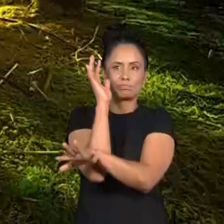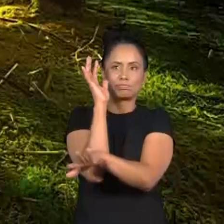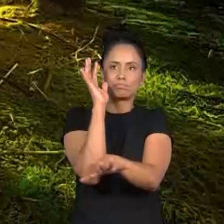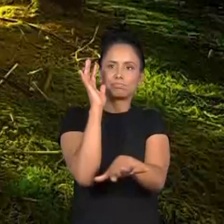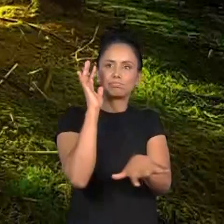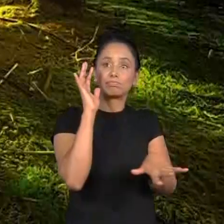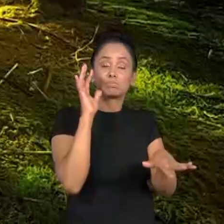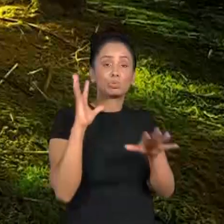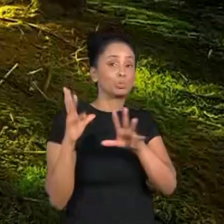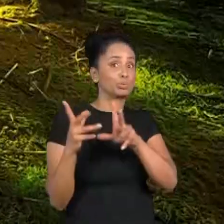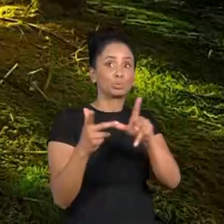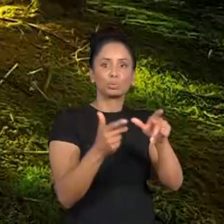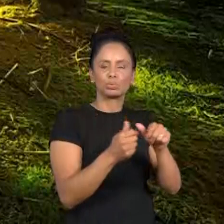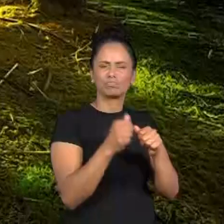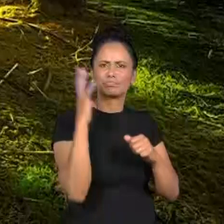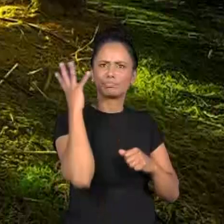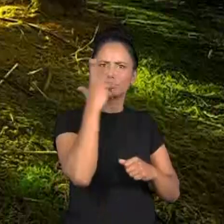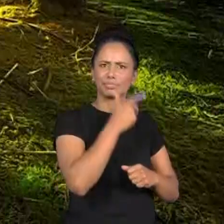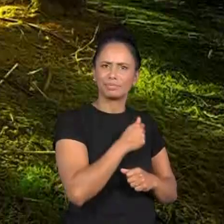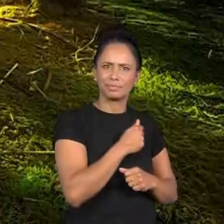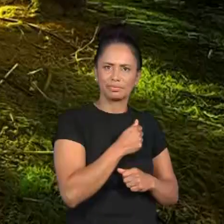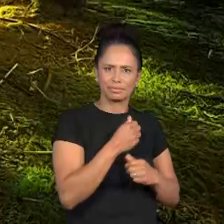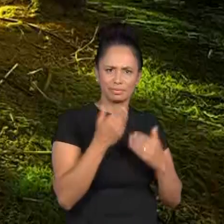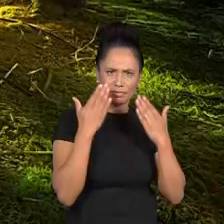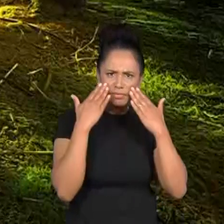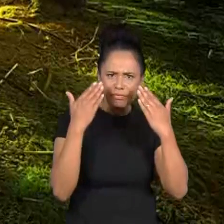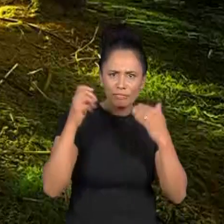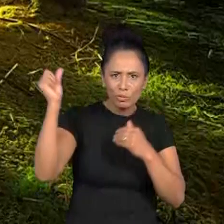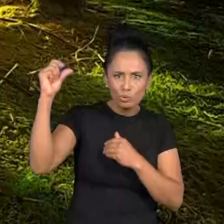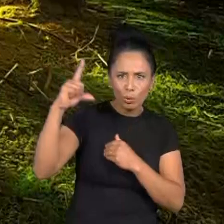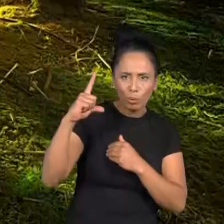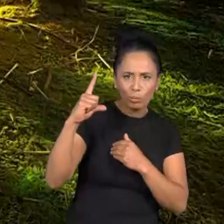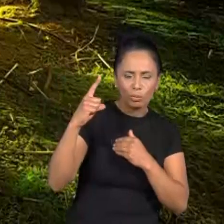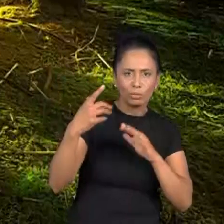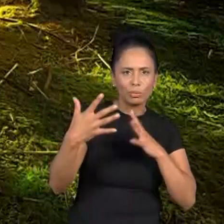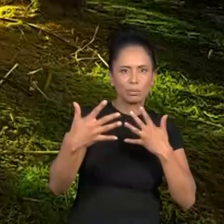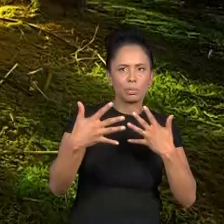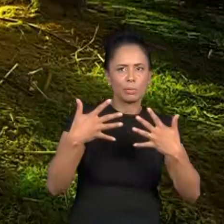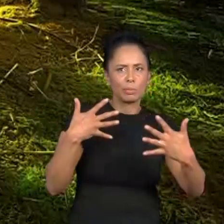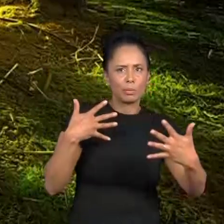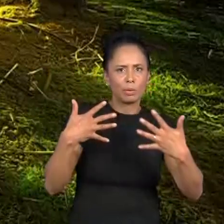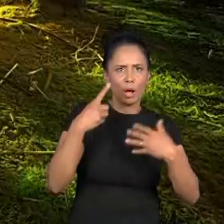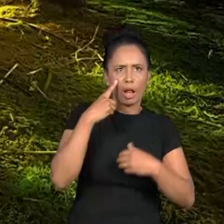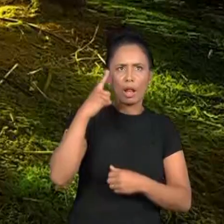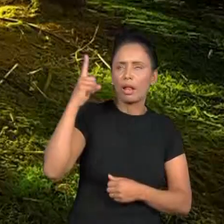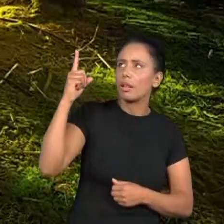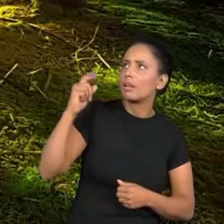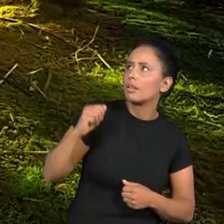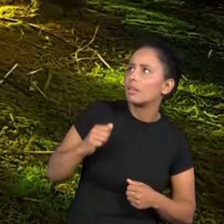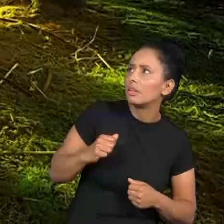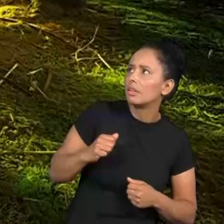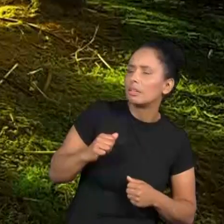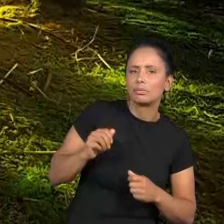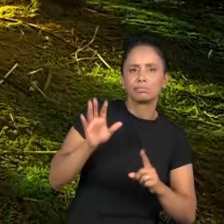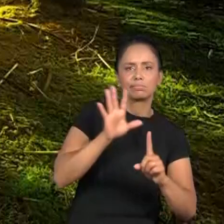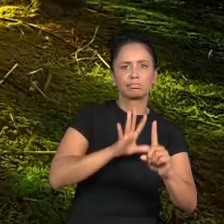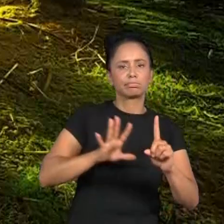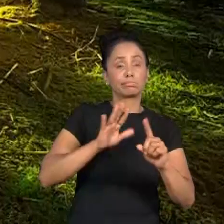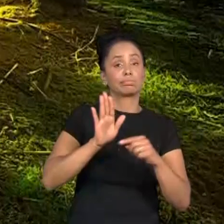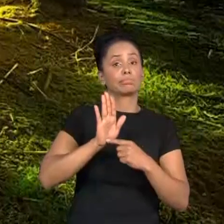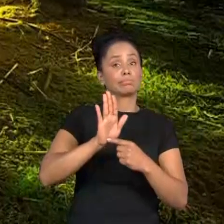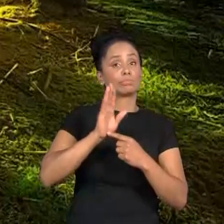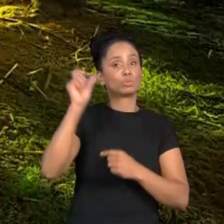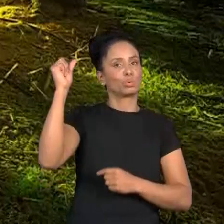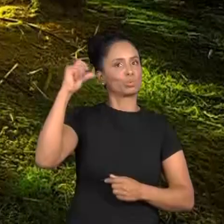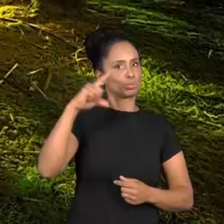Então, nós estamos vendo o sol, não é? Ao fundo da imagem, no céu, né? Sim, o sol